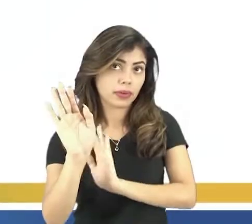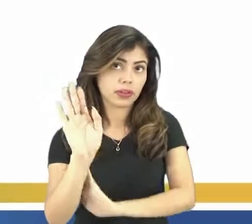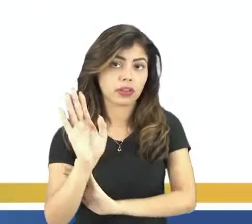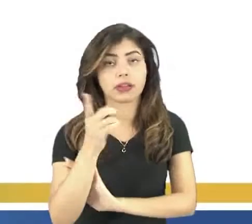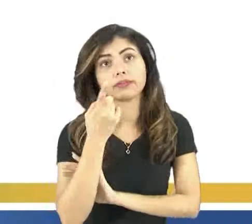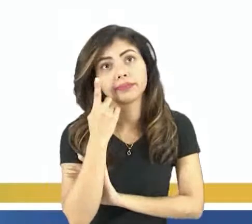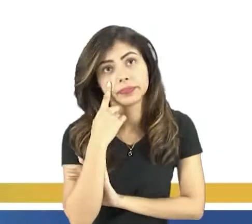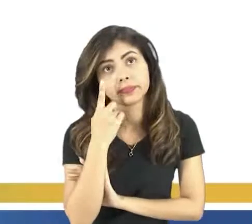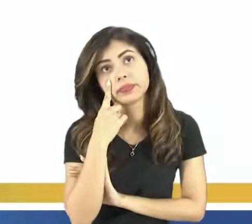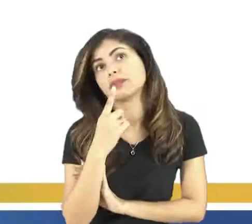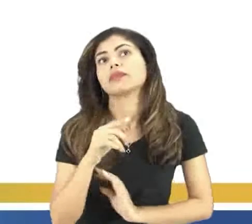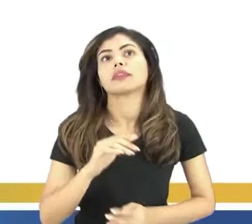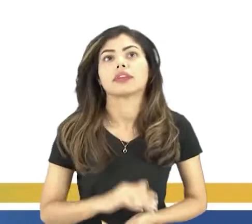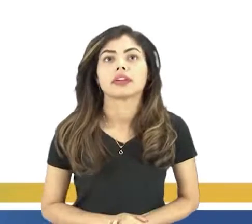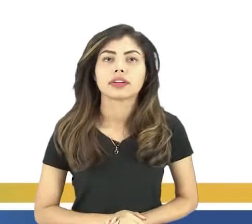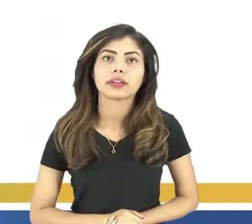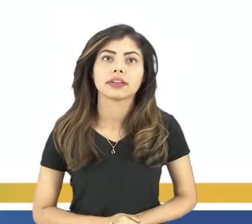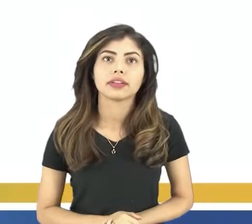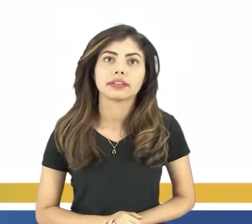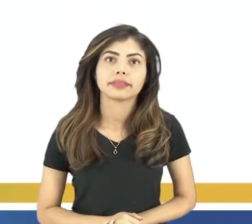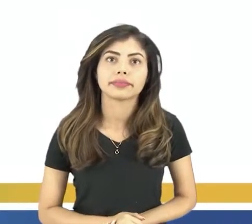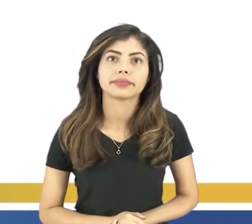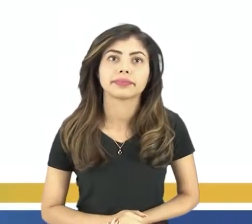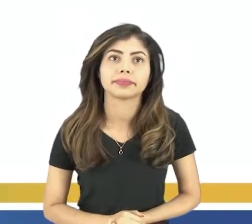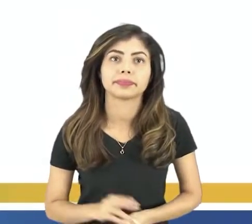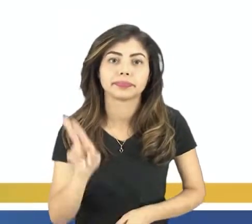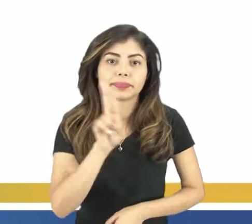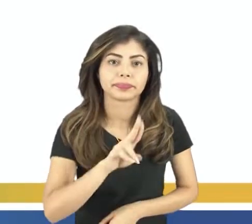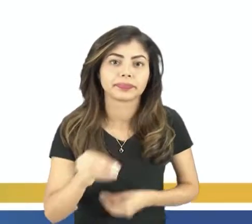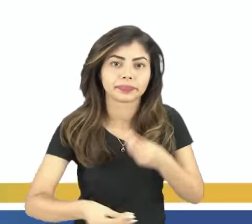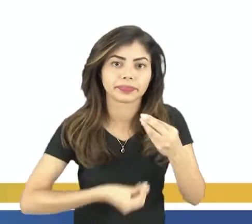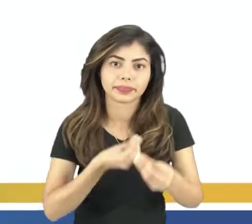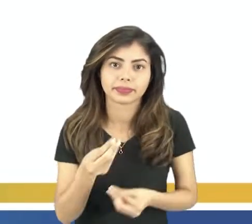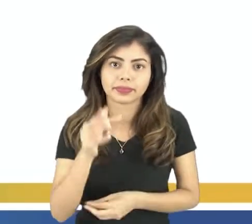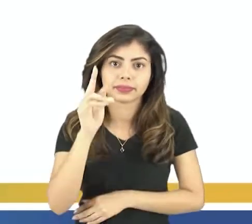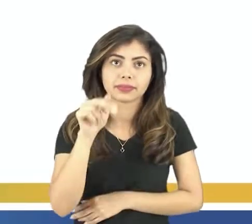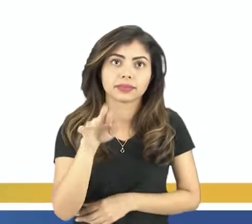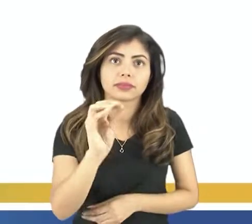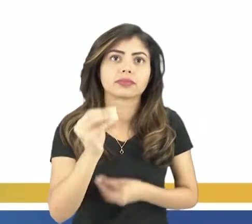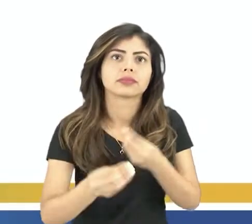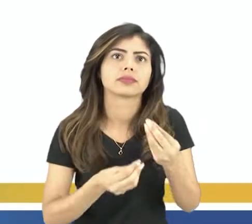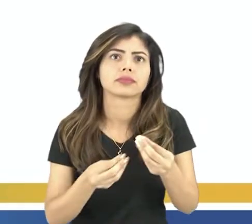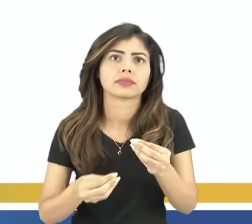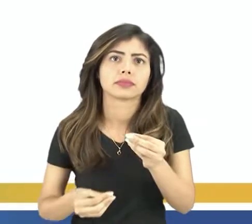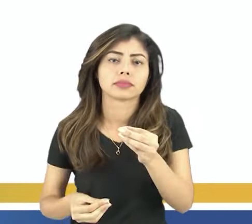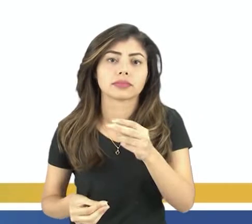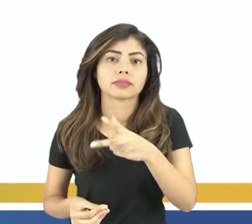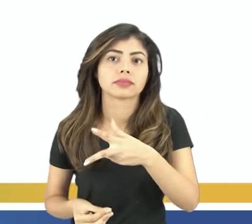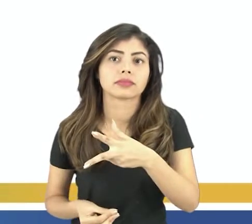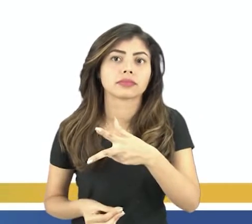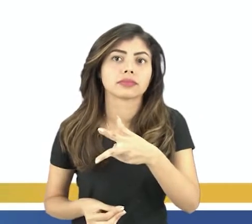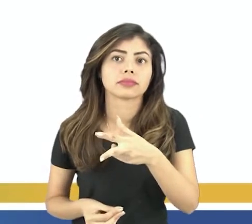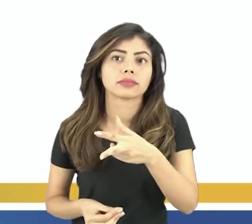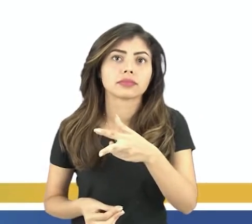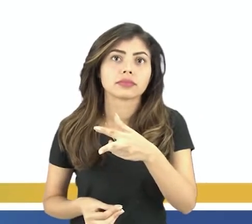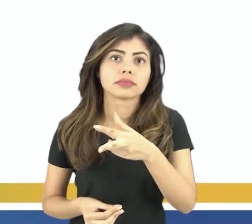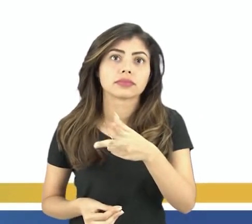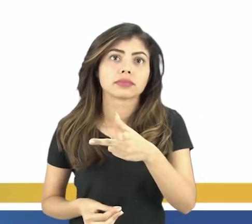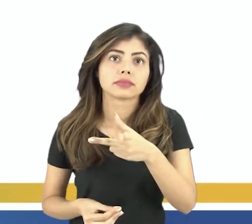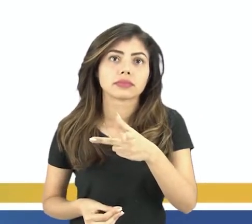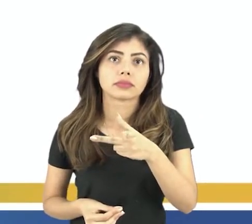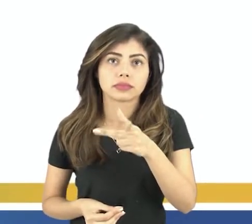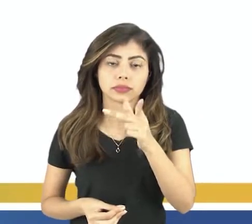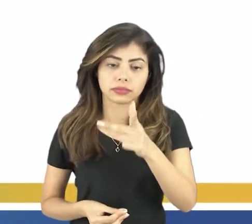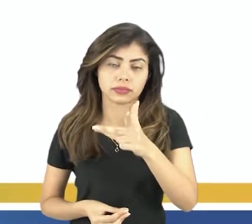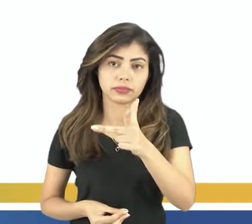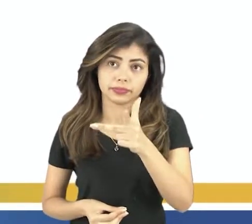imagem aí a mão e como é que vai funcionar essas grandezas na mão aí. O primeiro dedo, o polegar, ele